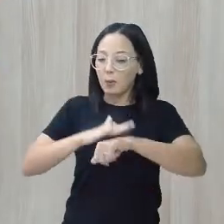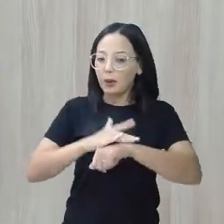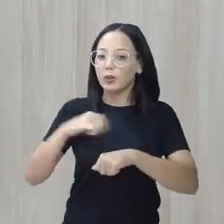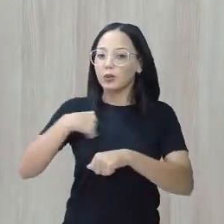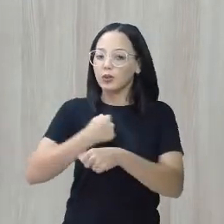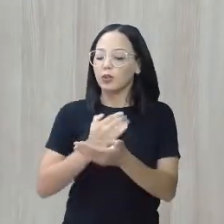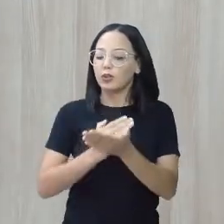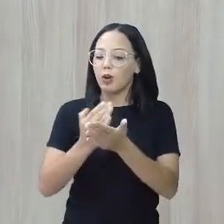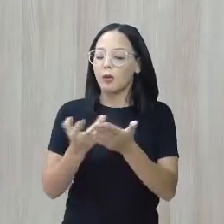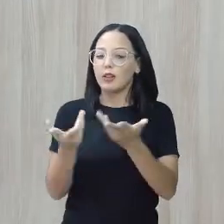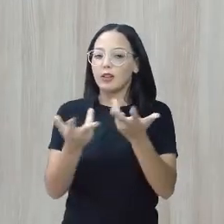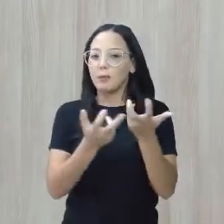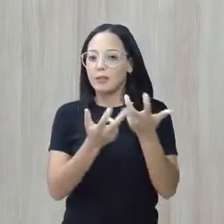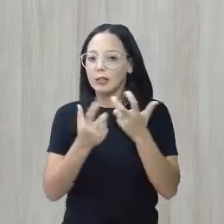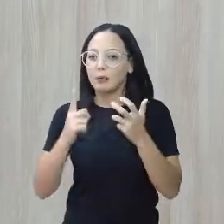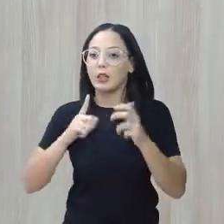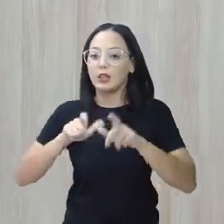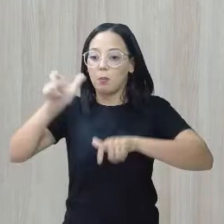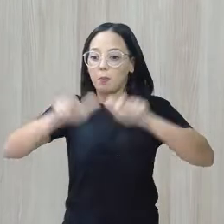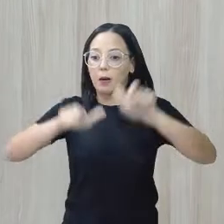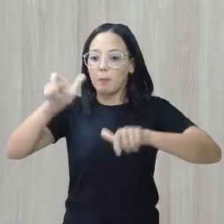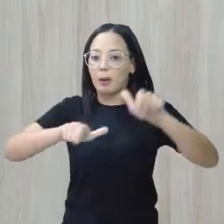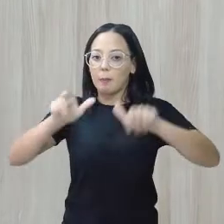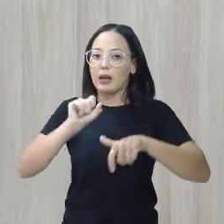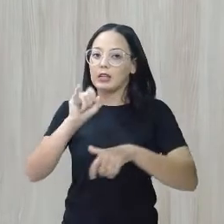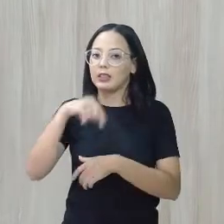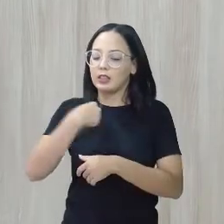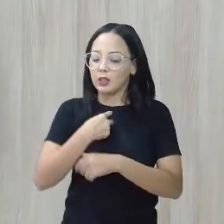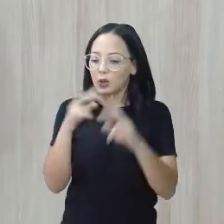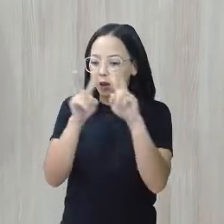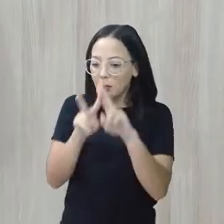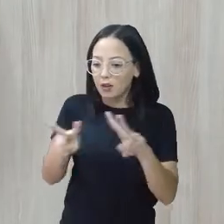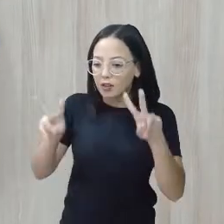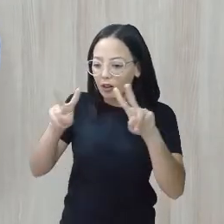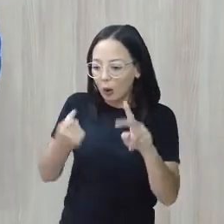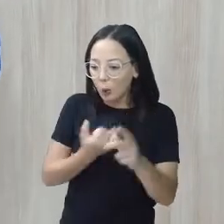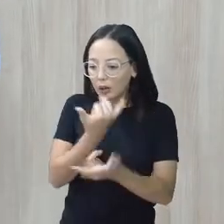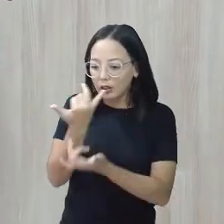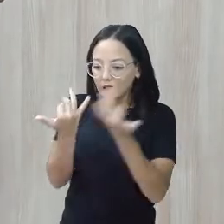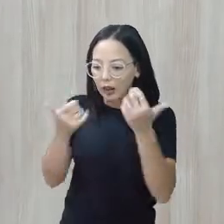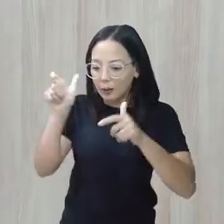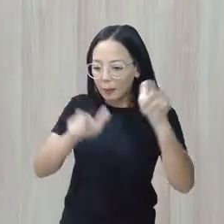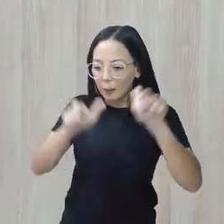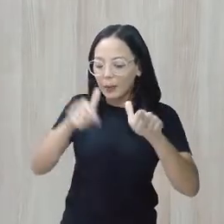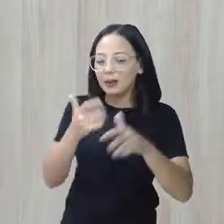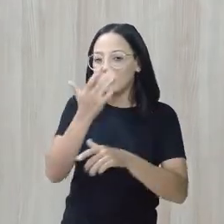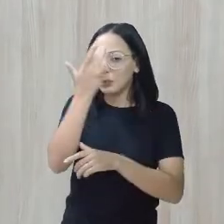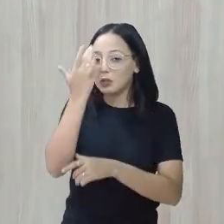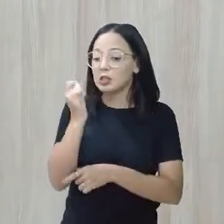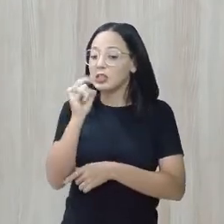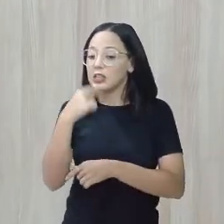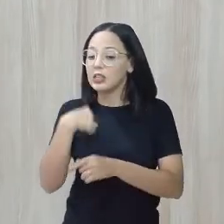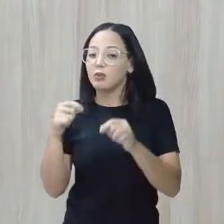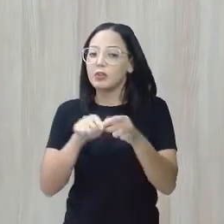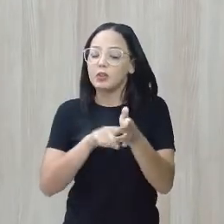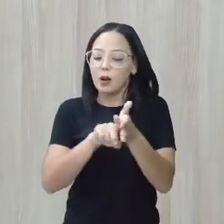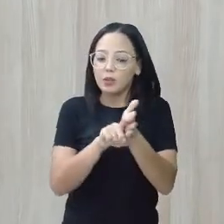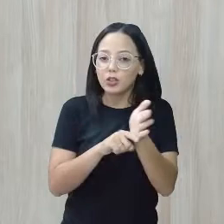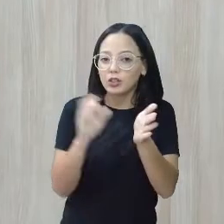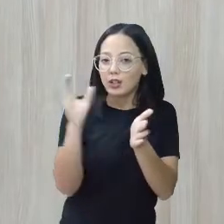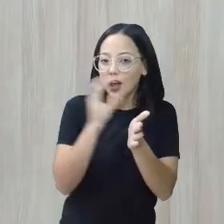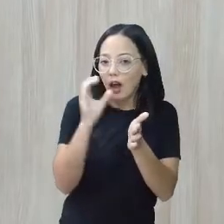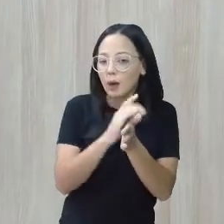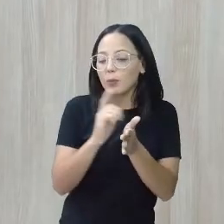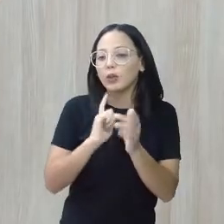começa a perceber que eu tenho muita gente, né? Se a gente observar essa quantidade de pessoas aí, se eu quiser fazer uma pesquisa bem rápida,